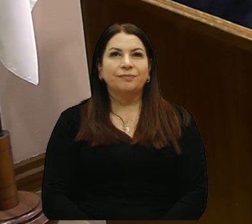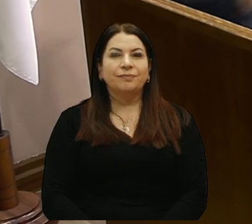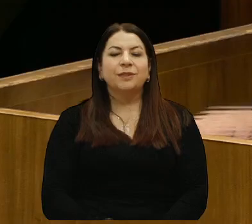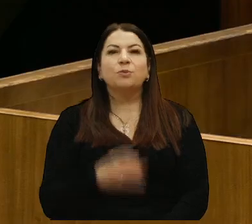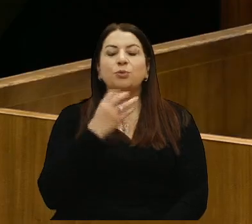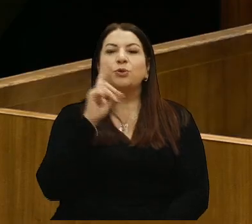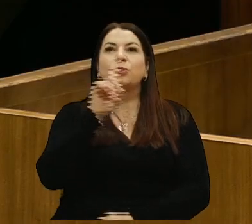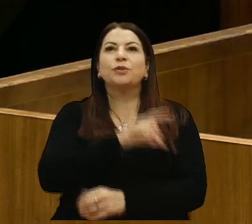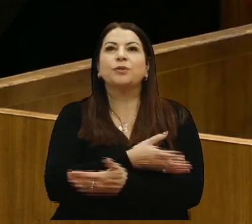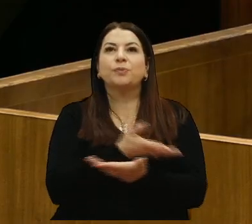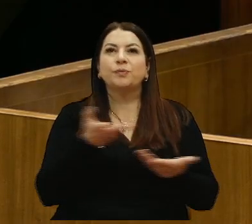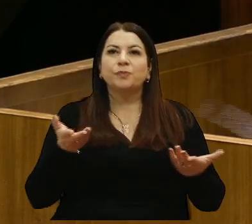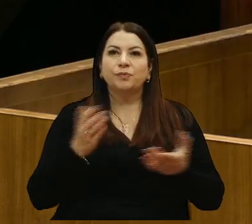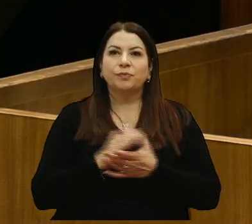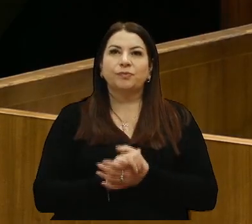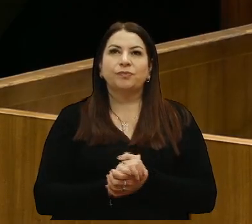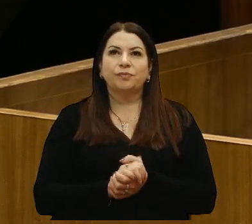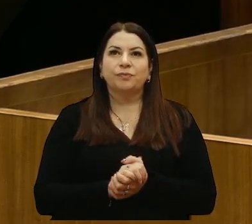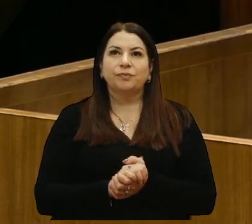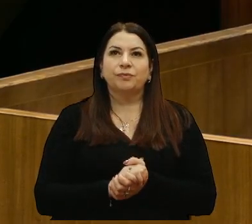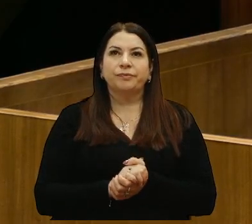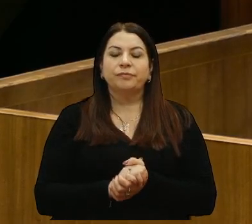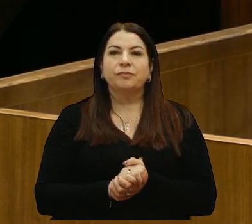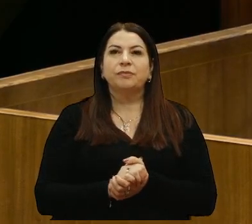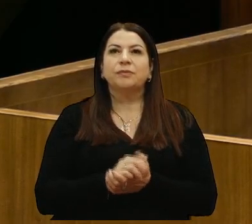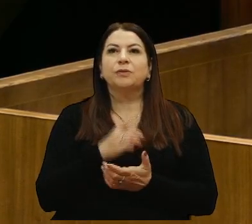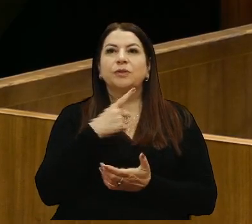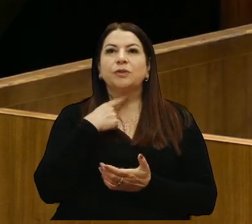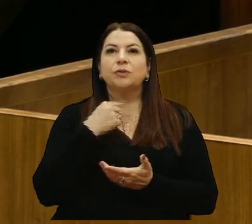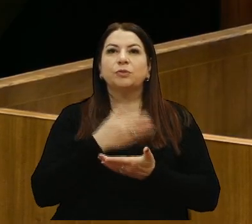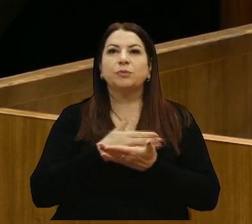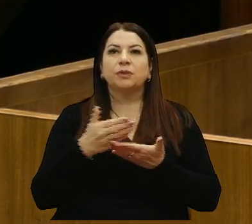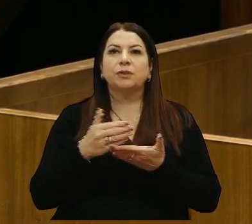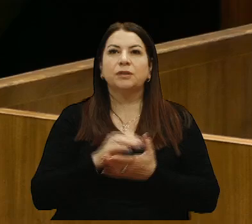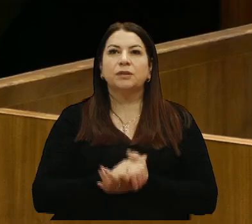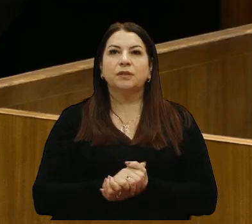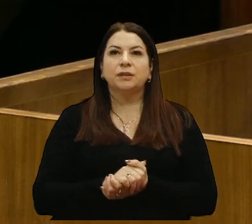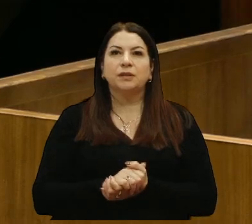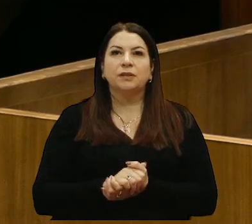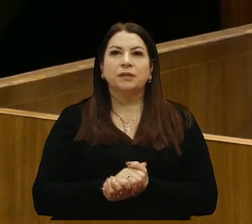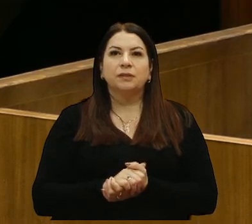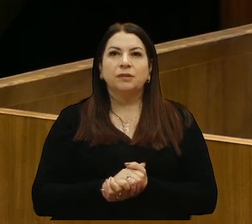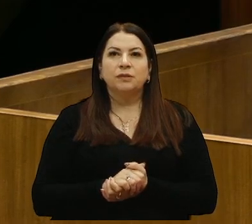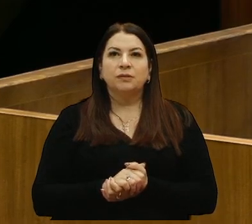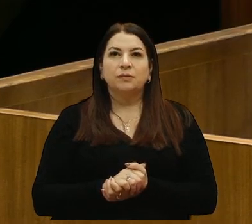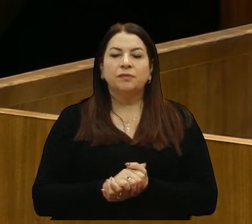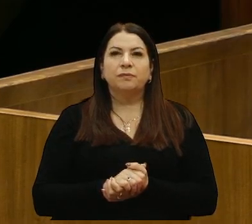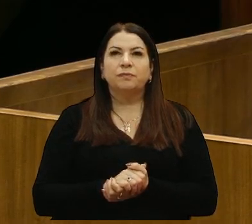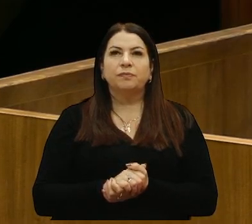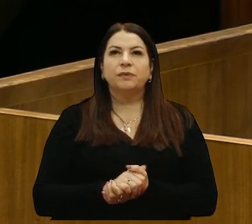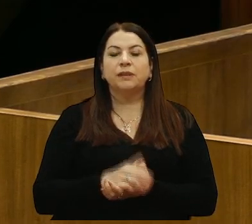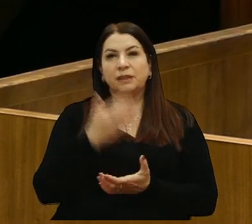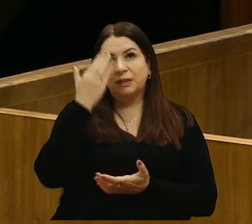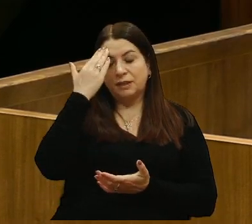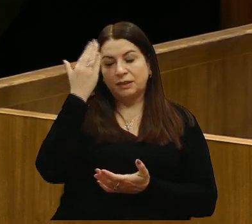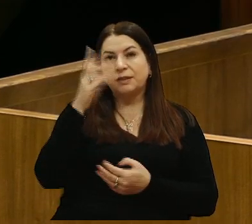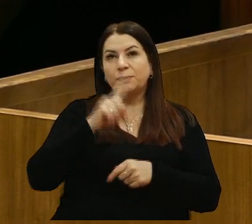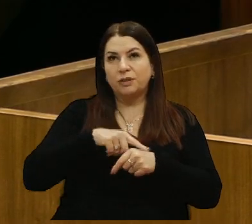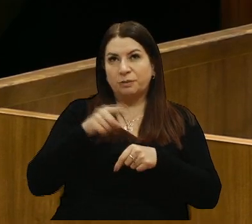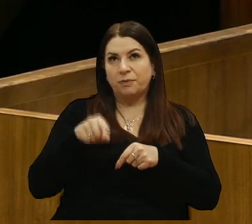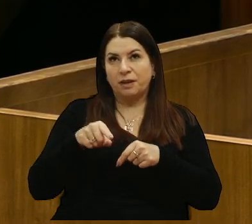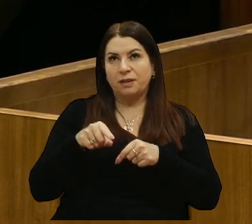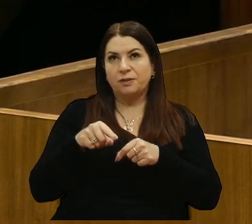Bom dia a todos. Eu gostaria de iniciar a minha fala agradecendo o espaço nessa